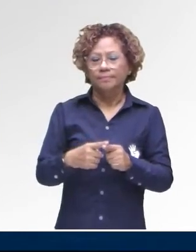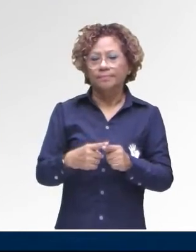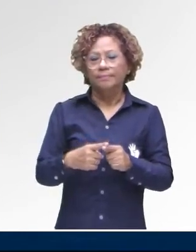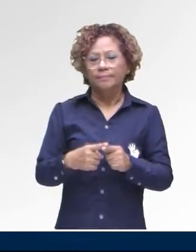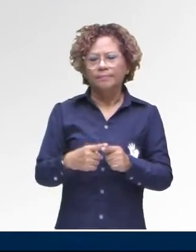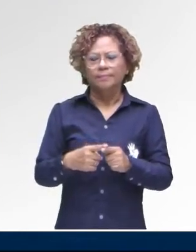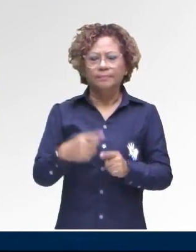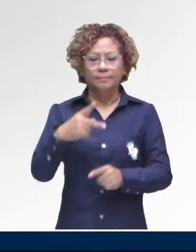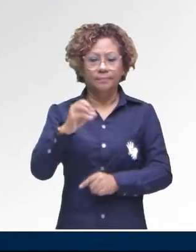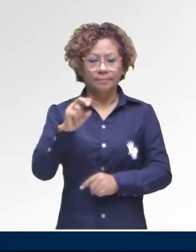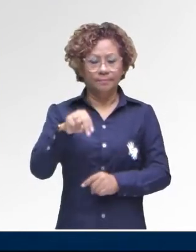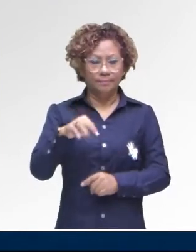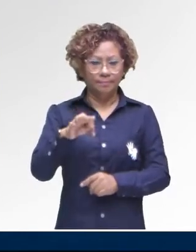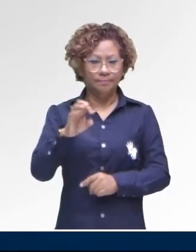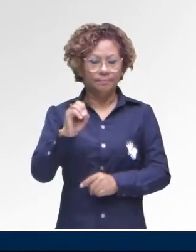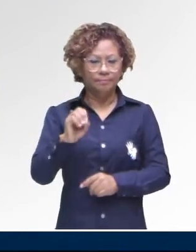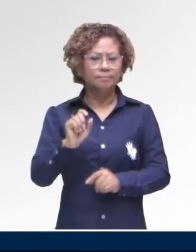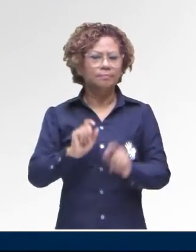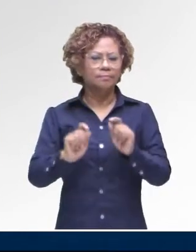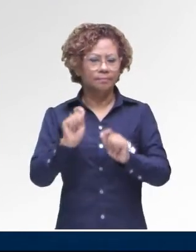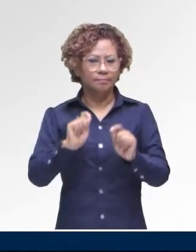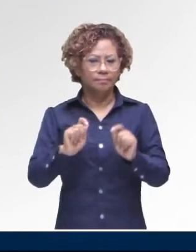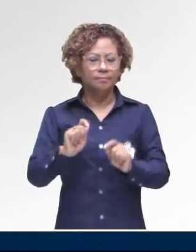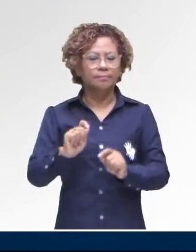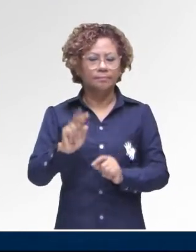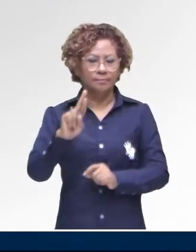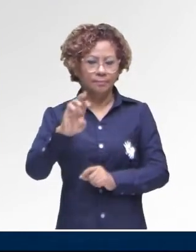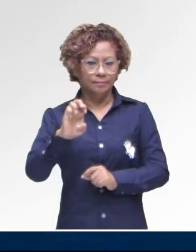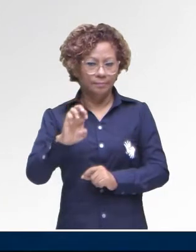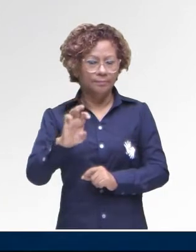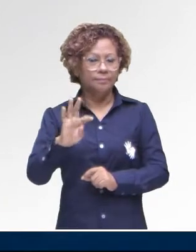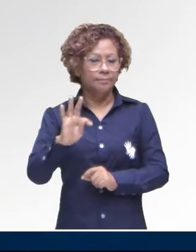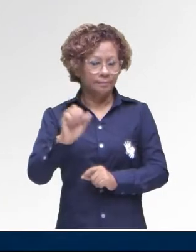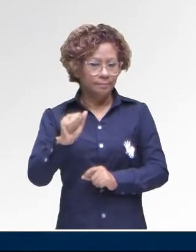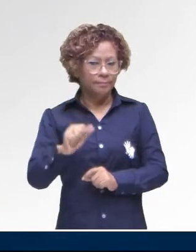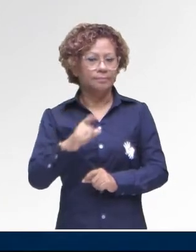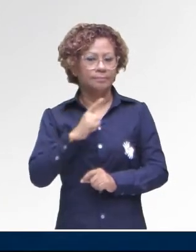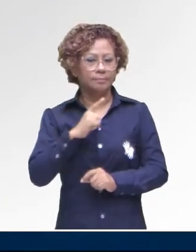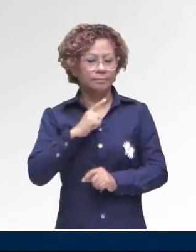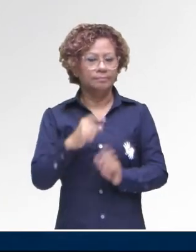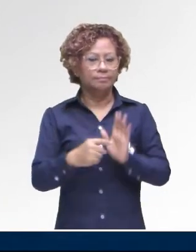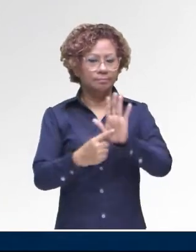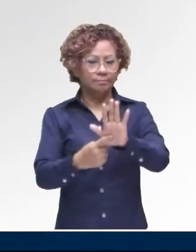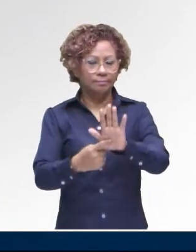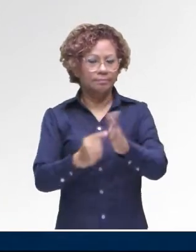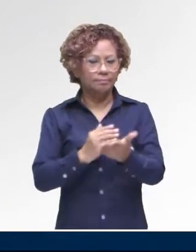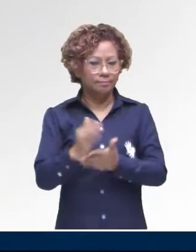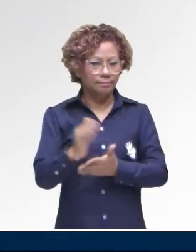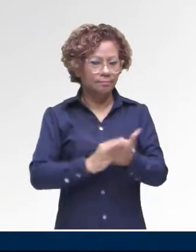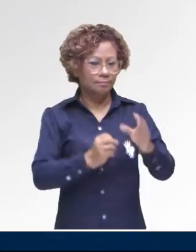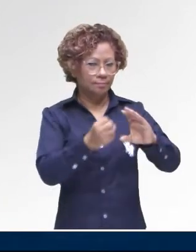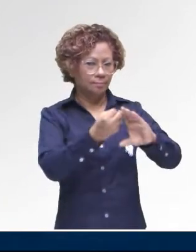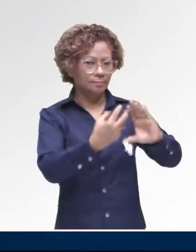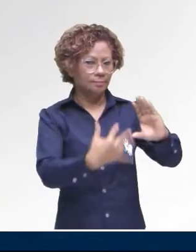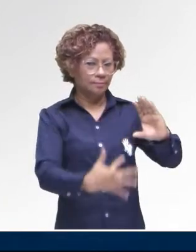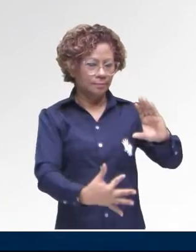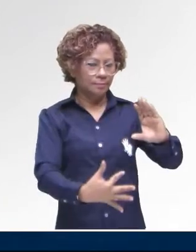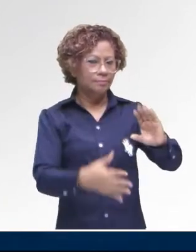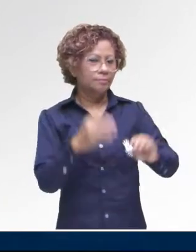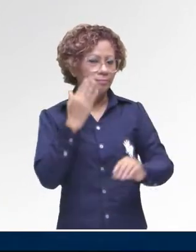Mas nós teremos aí algumas características, ok? Vamos, então, ver